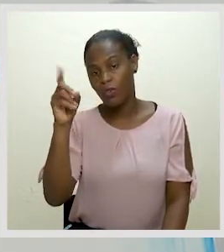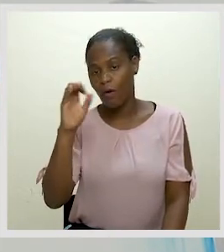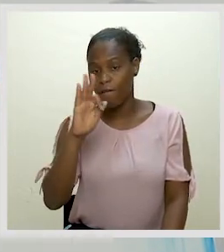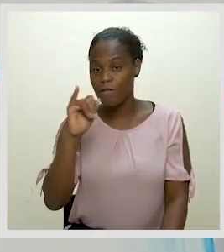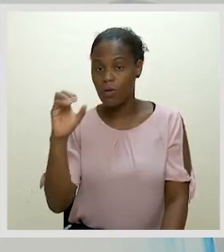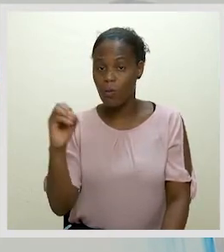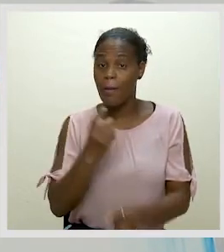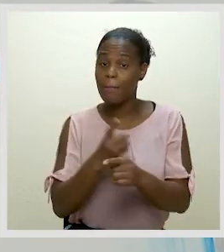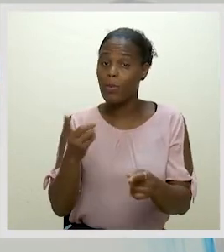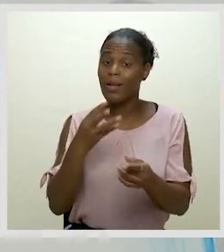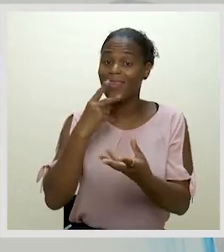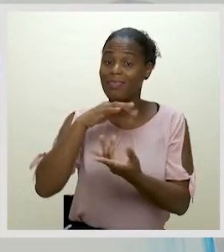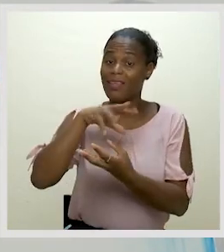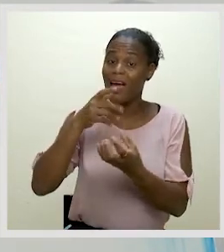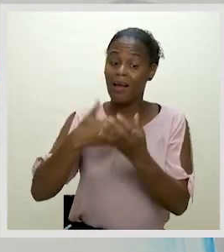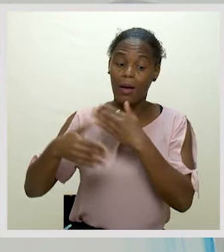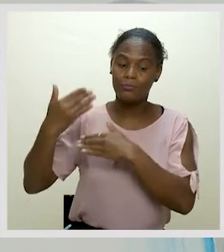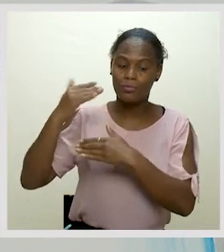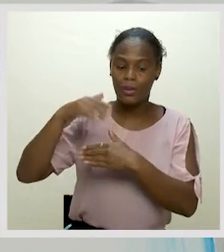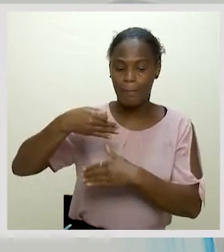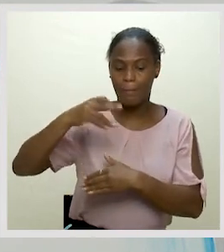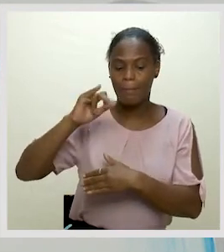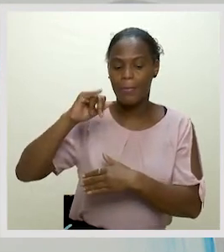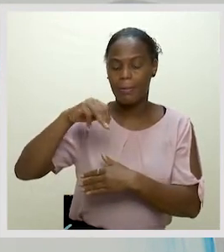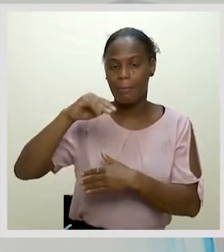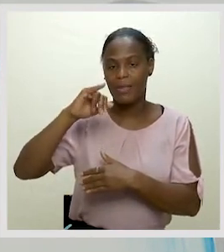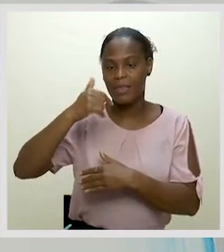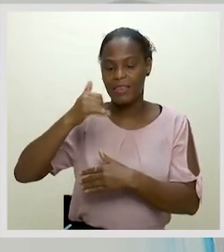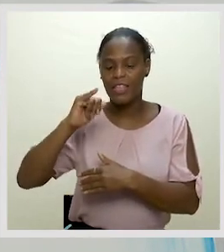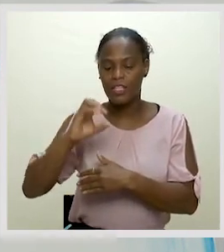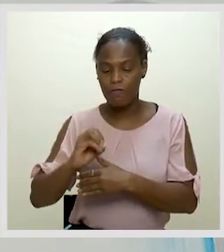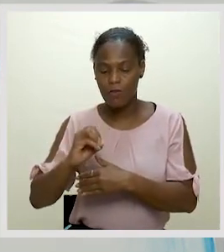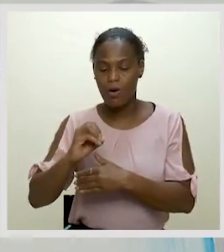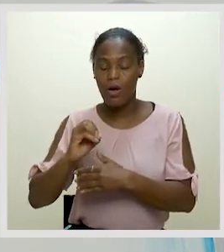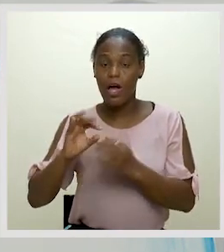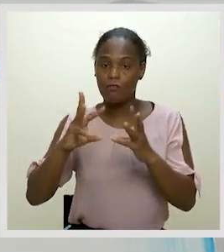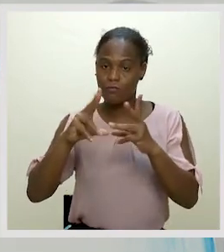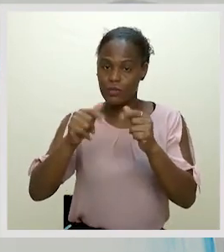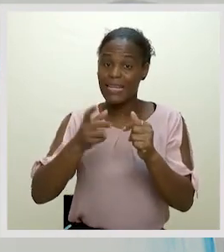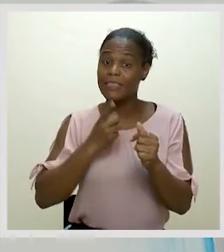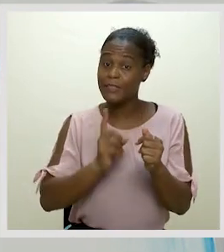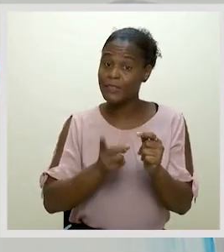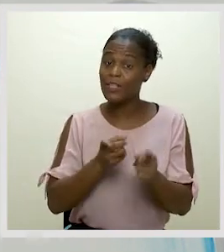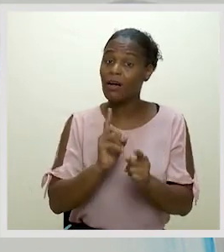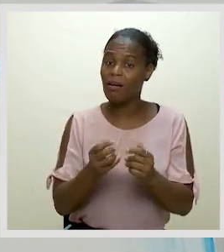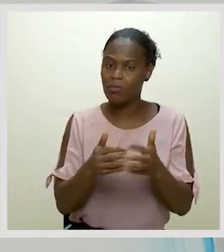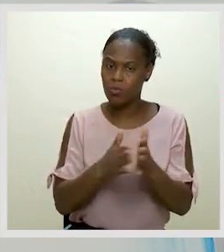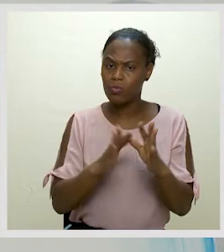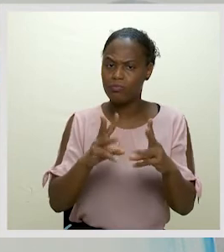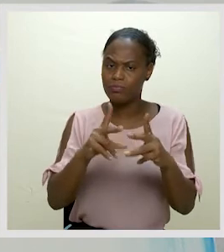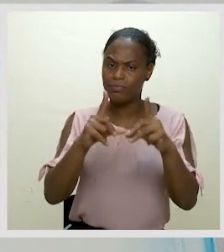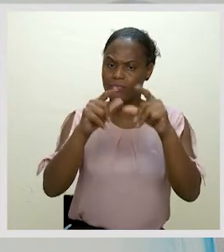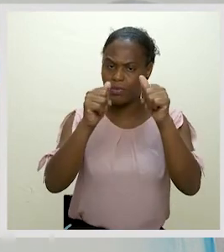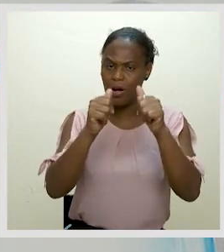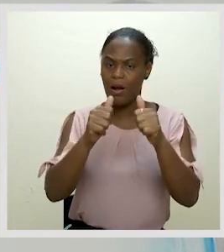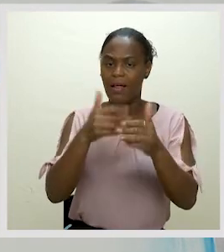Terra primitiva, a evolução pré-biológica ou molecular exige que a toda evolução,